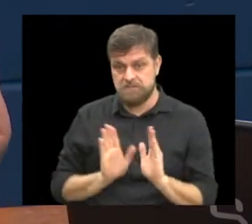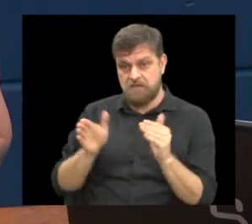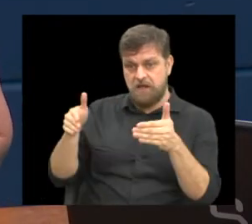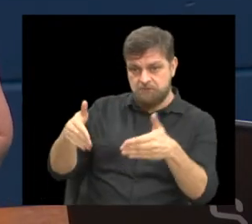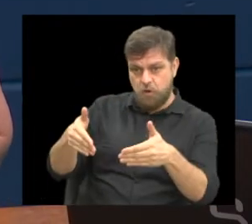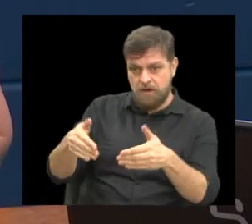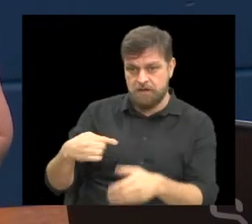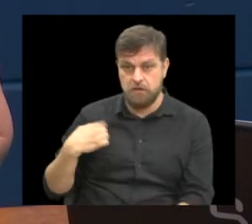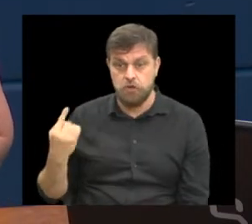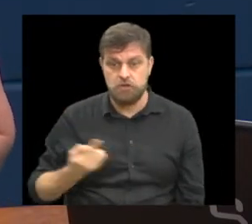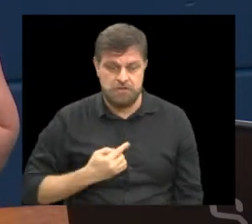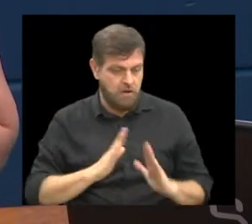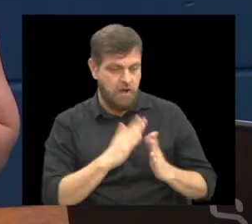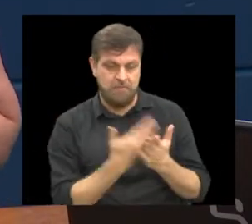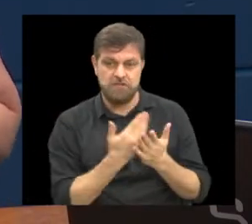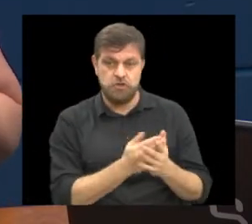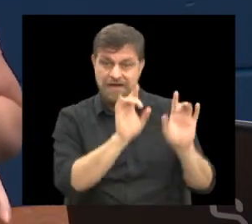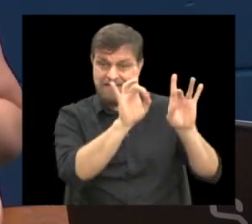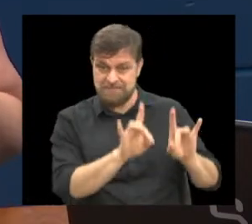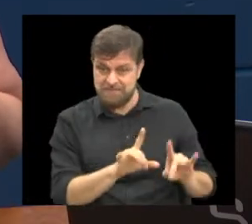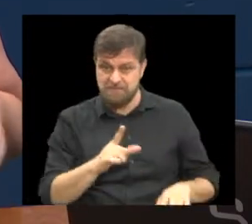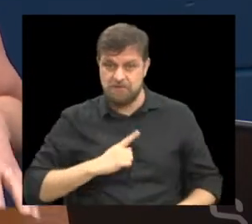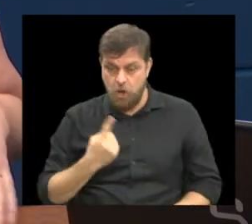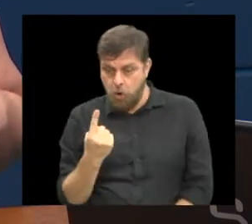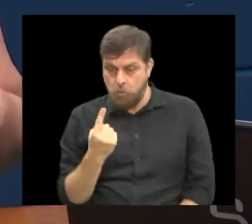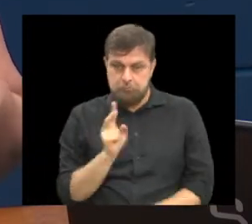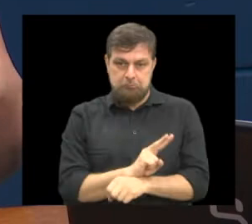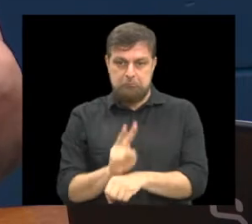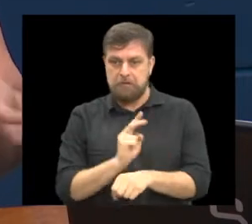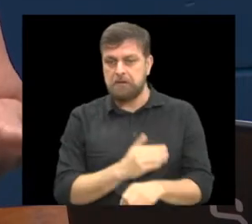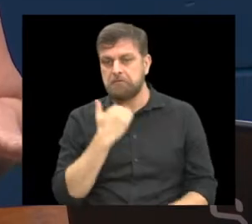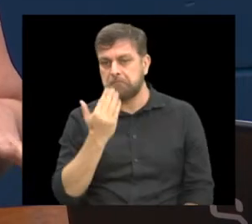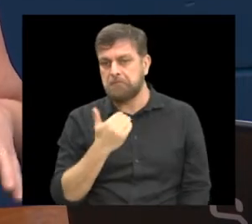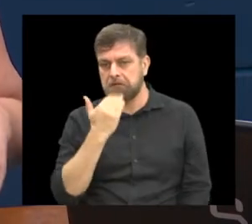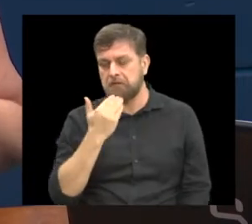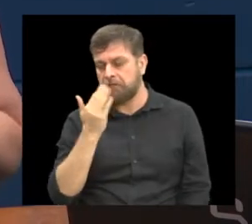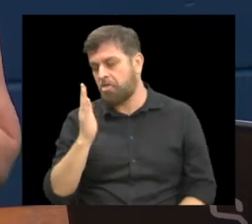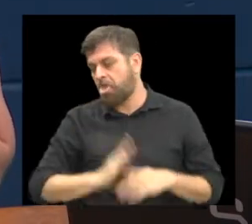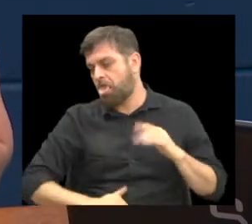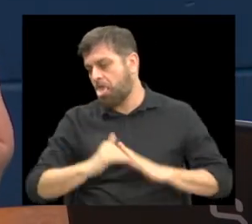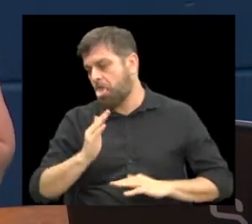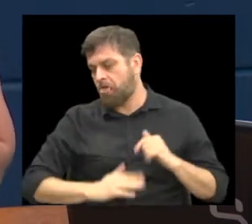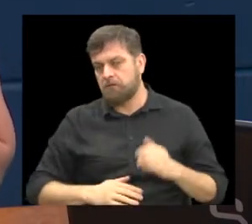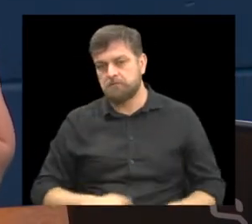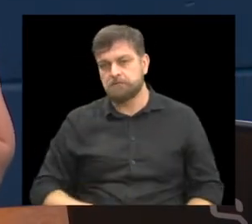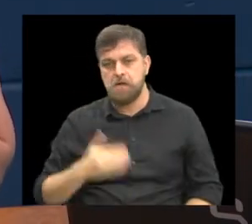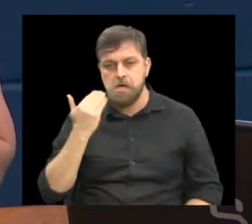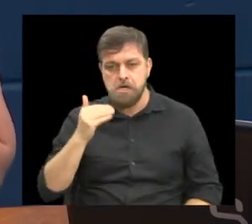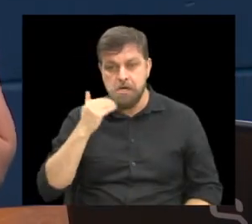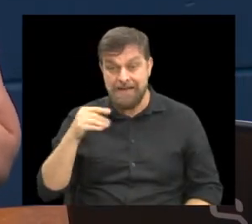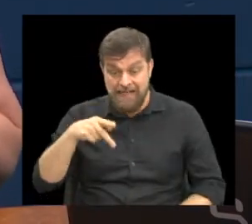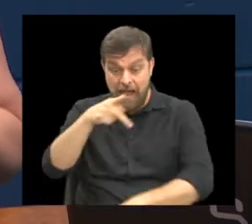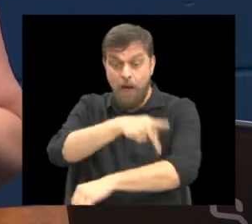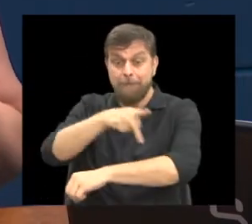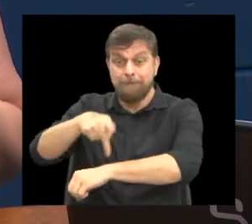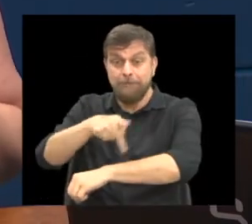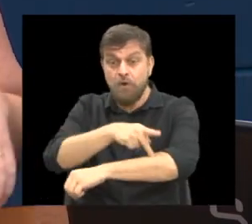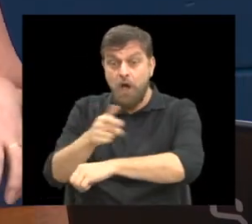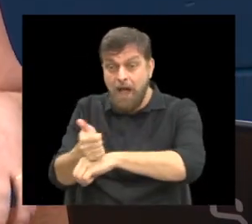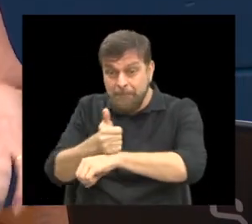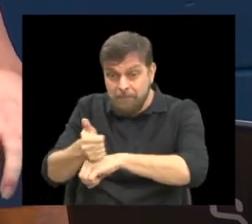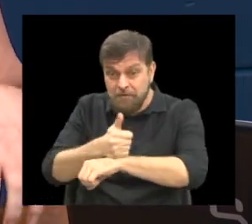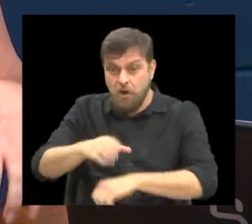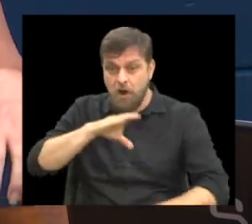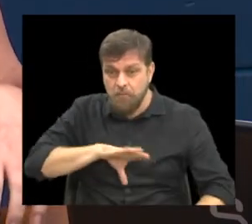escola não é especial, porque ali não está um cuidador qualquer fazendo um trabalho qualquer. Ali está um pedagogo profissional trabalhando